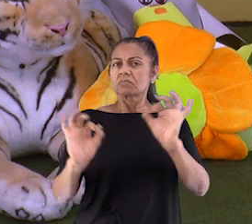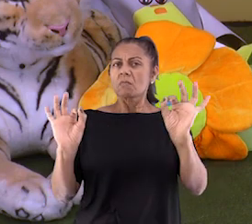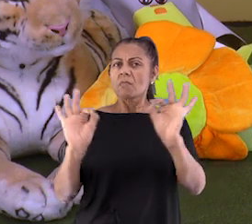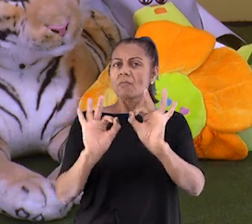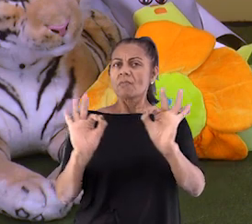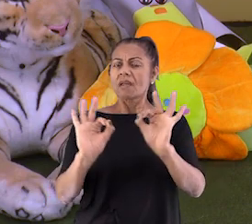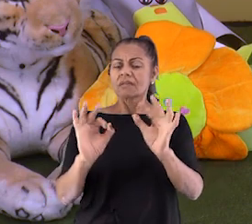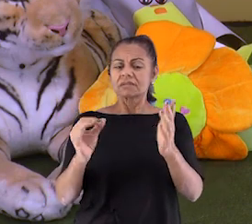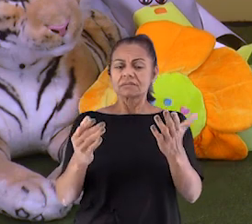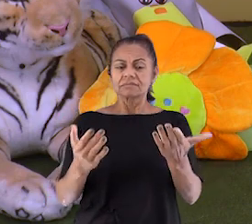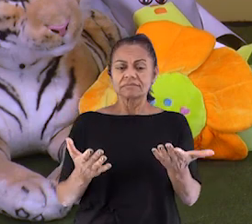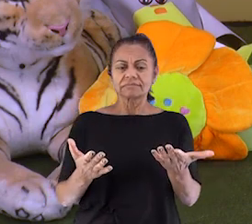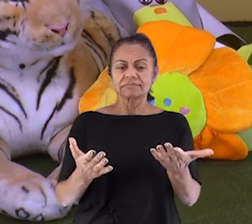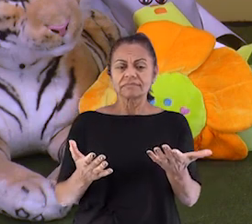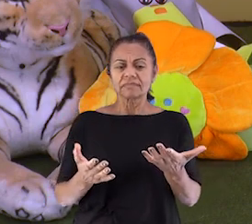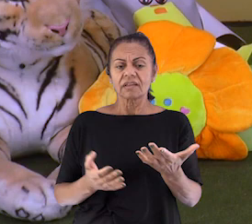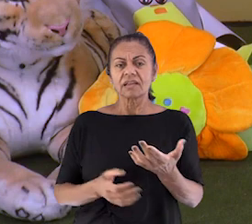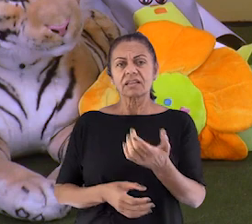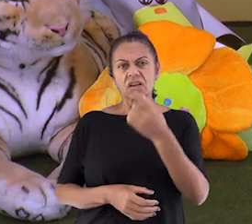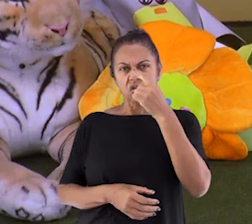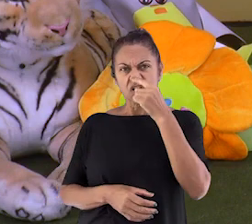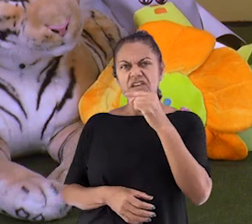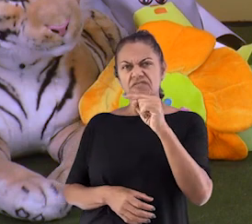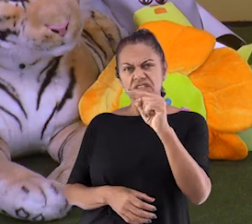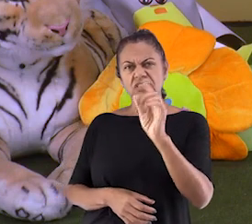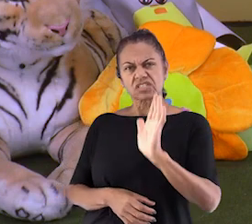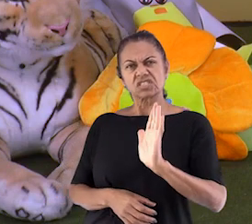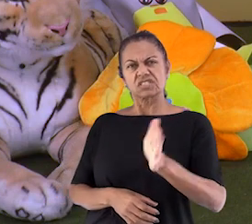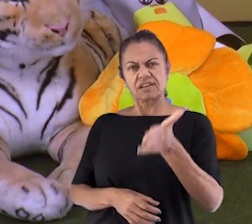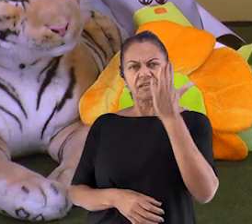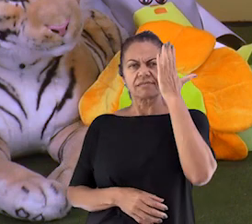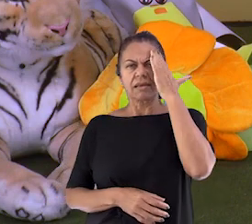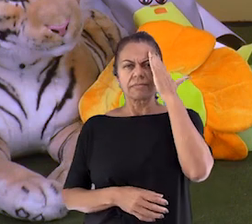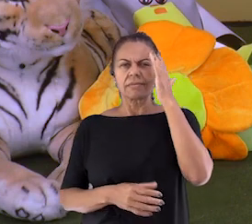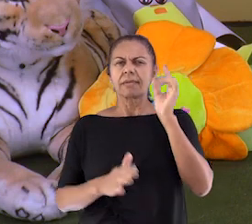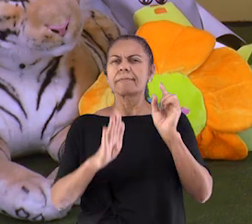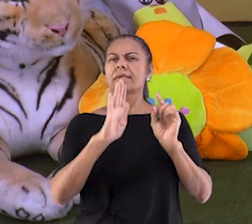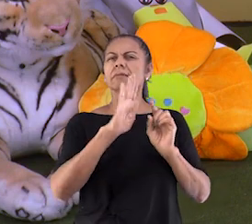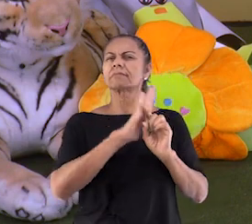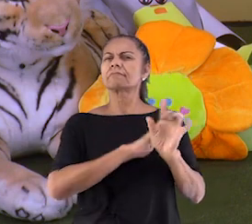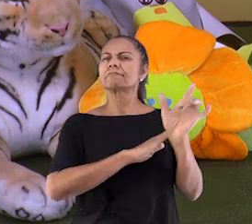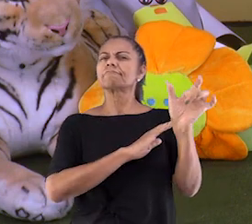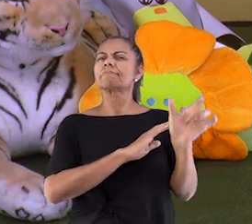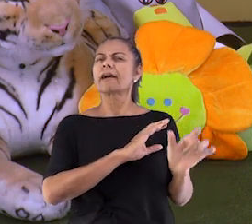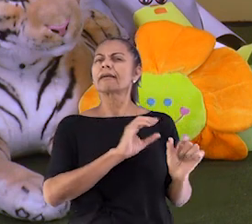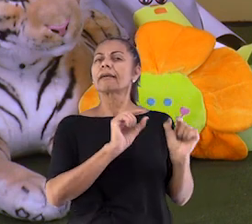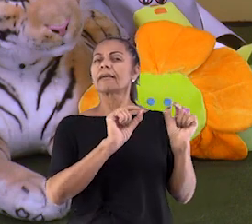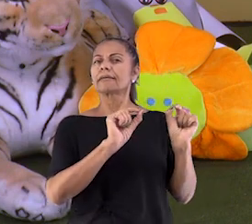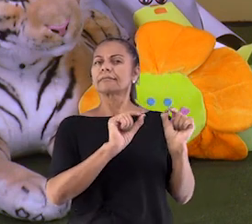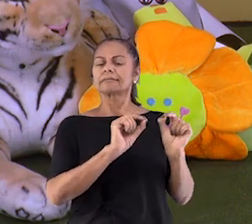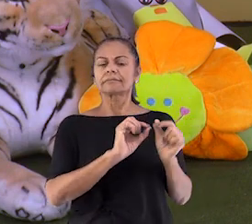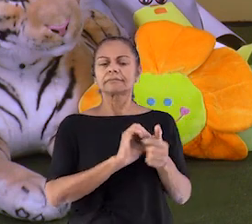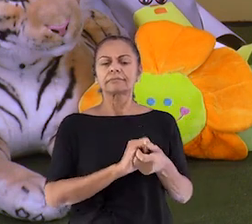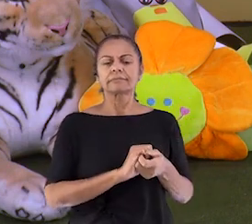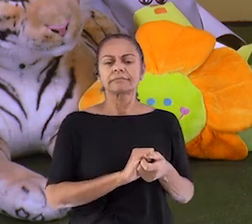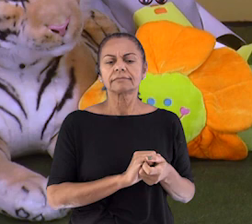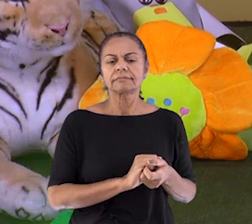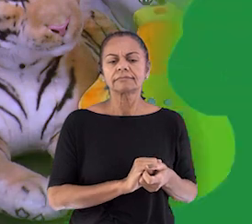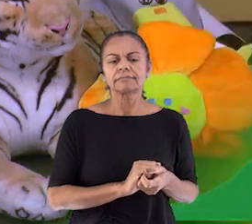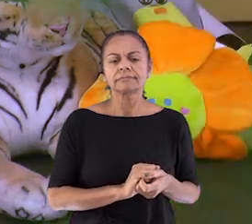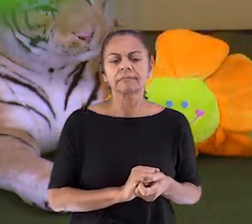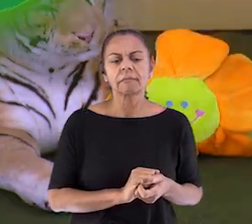amor. Então ele já sabia para quem perguntar. Sabe para quem ele